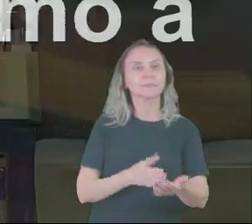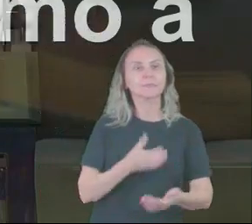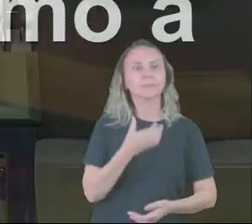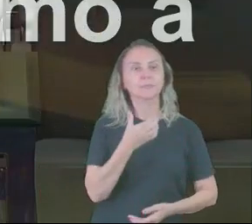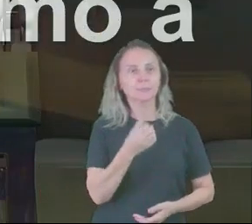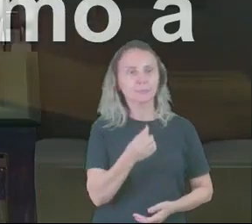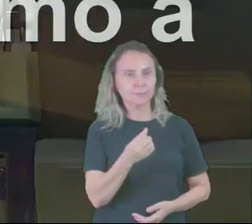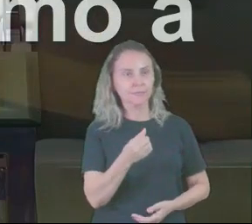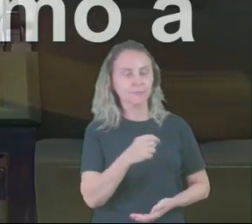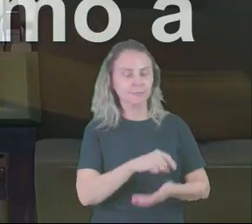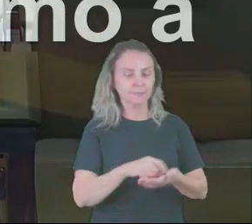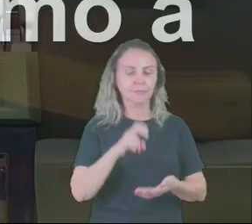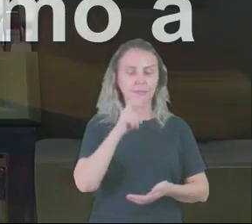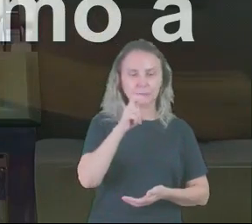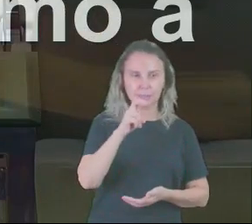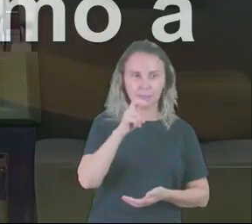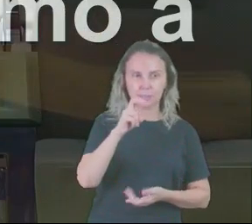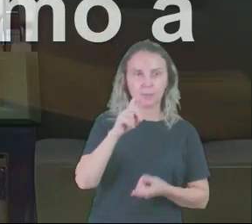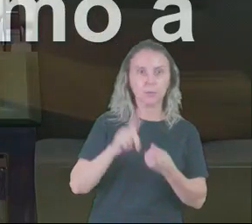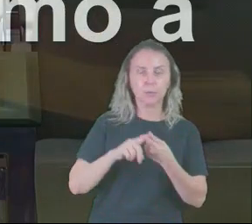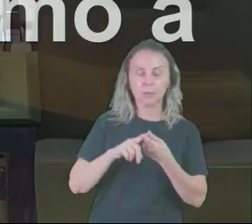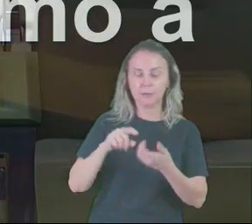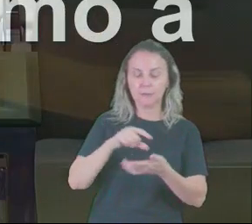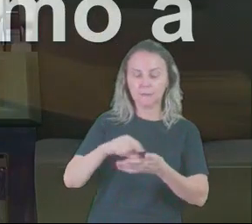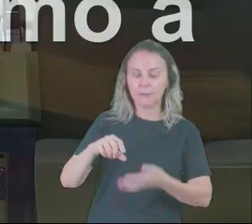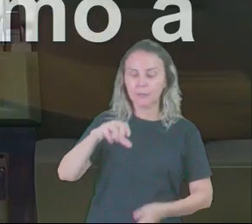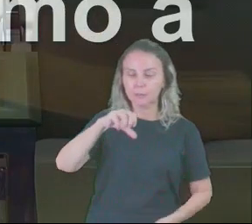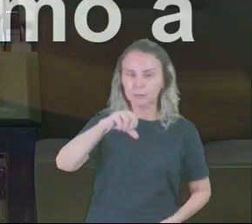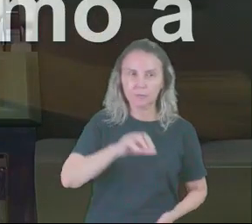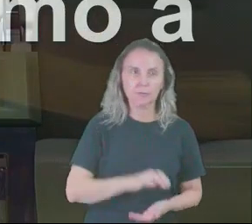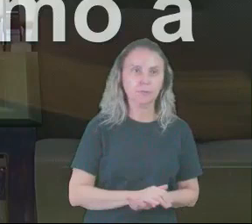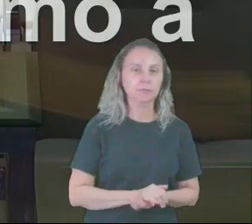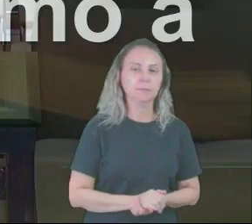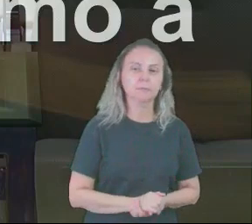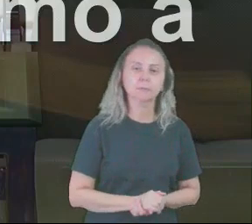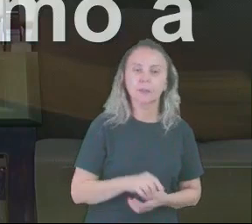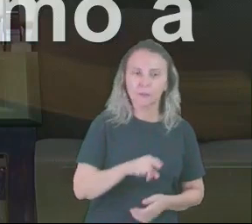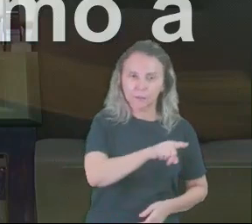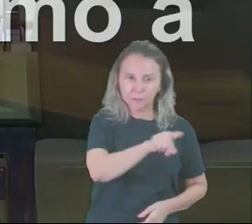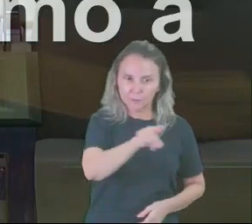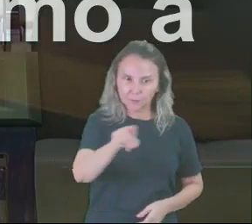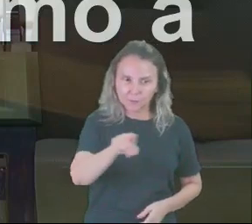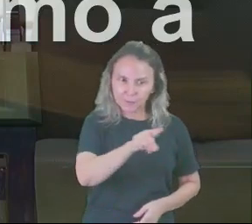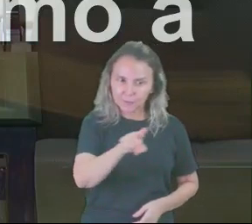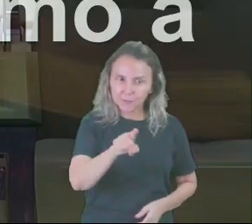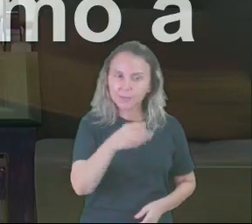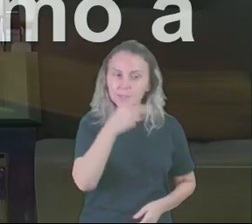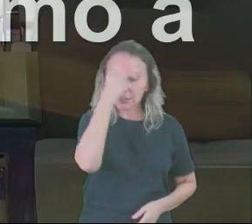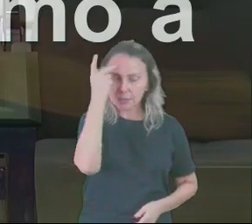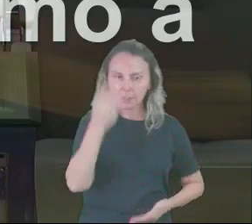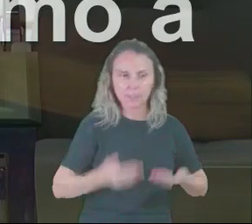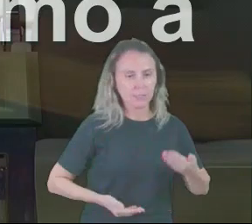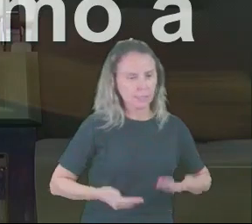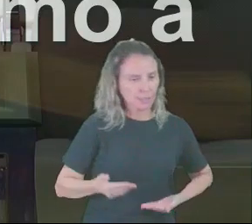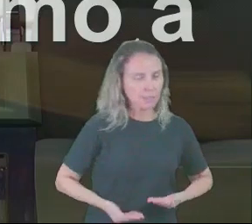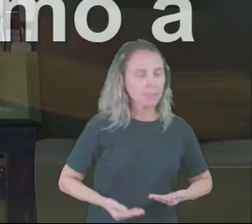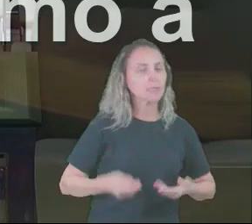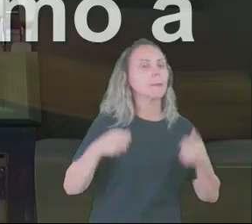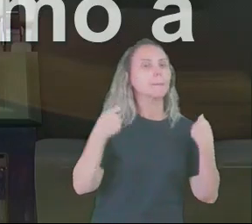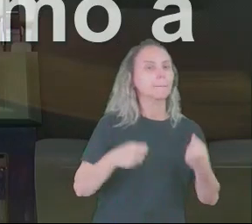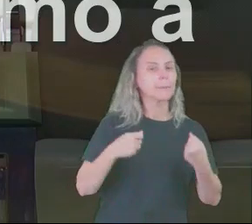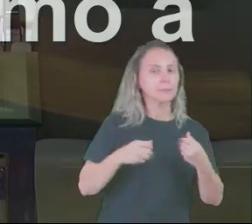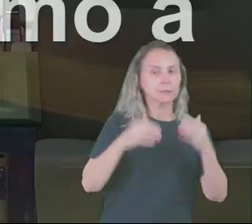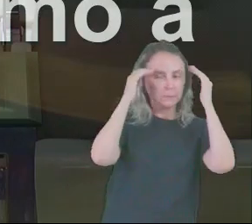e E vós servos obedecei a vossos senhores segundo a